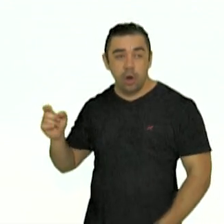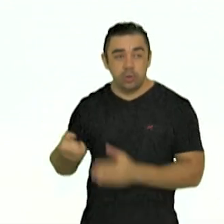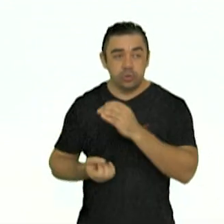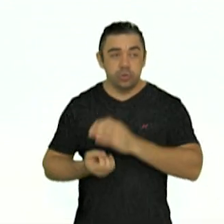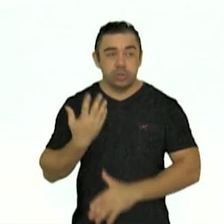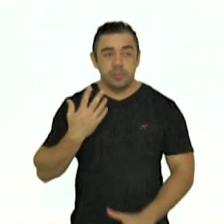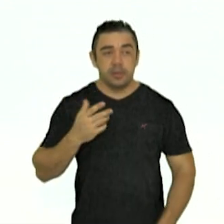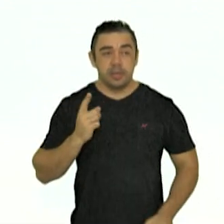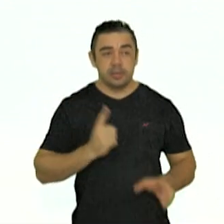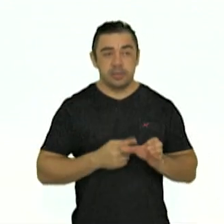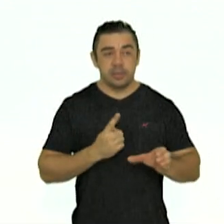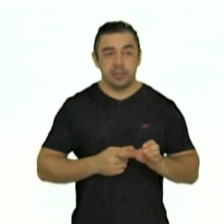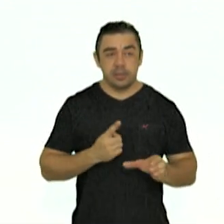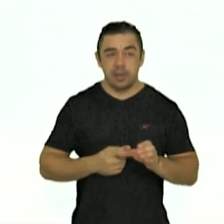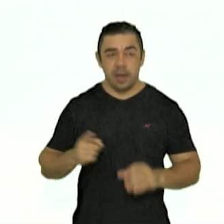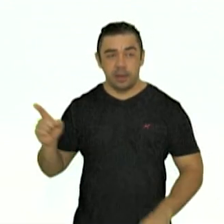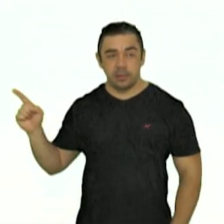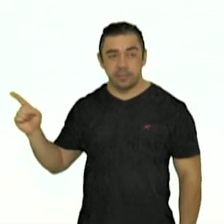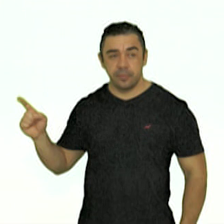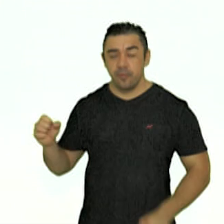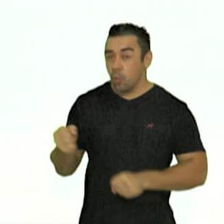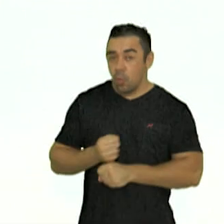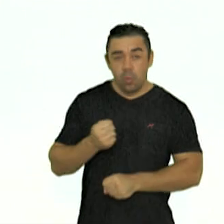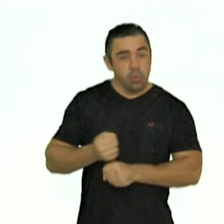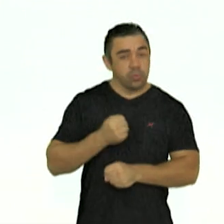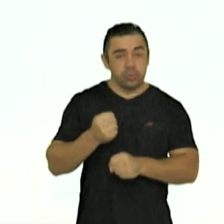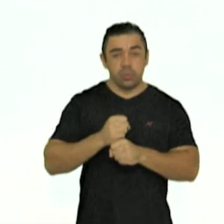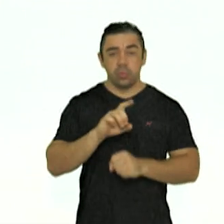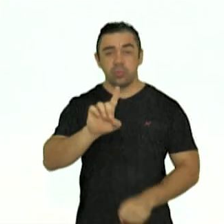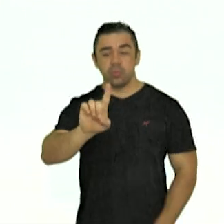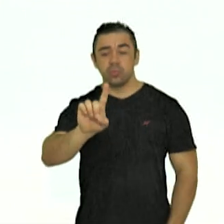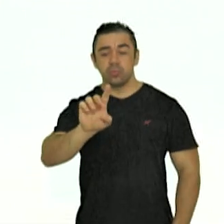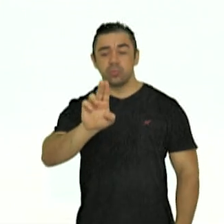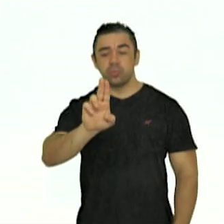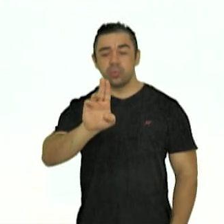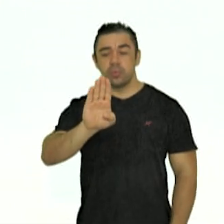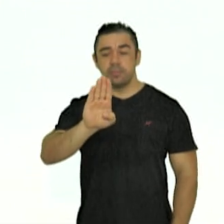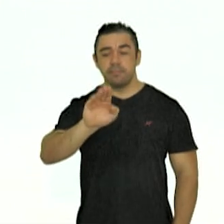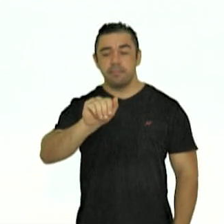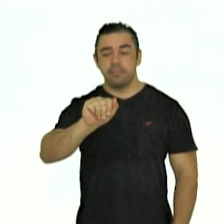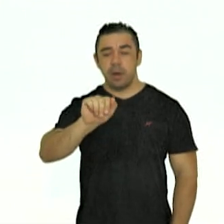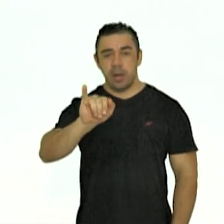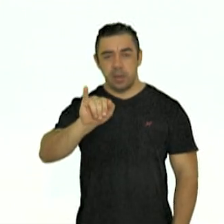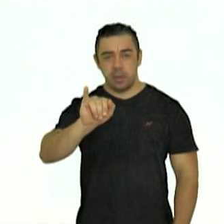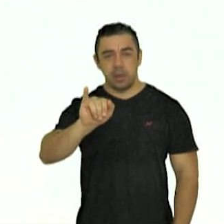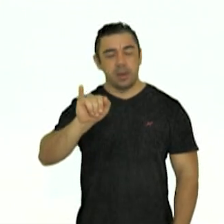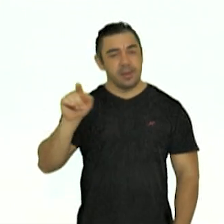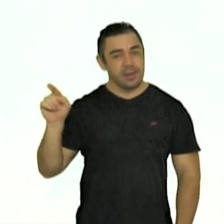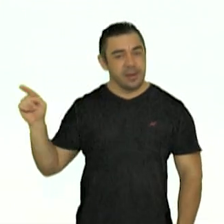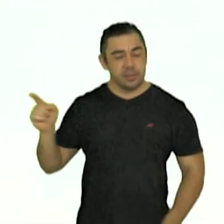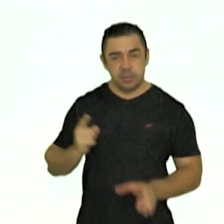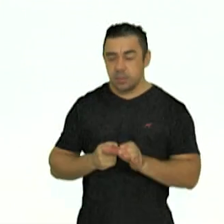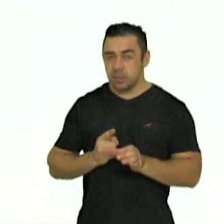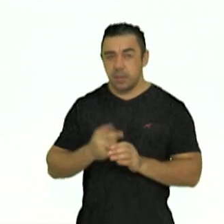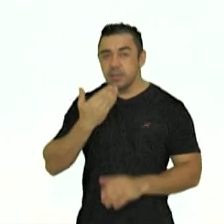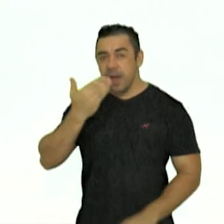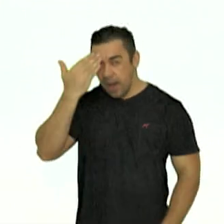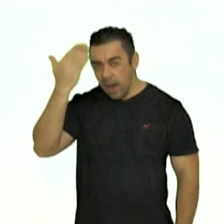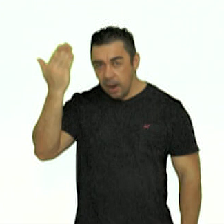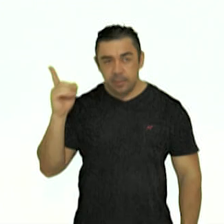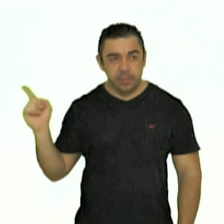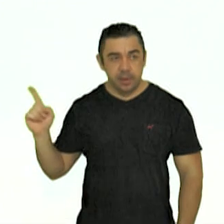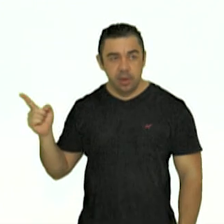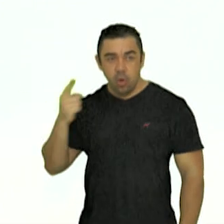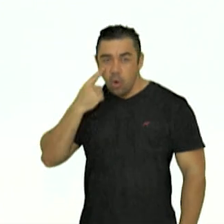Dubai, que foi toda construída aqui. Então aqui existe automação, tecnologia muito presente, tanto que